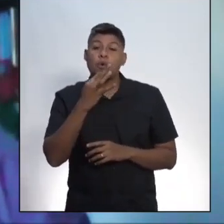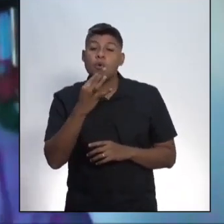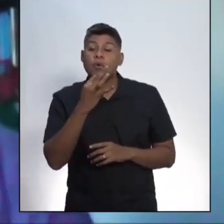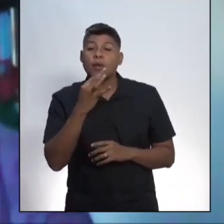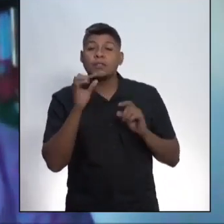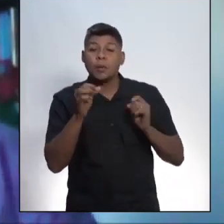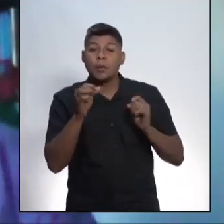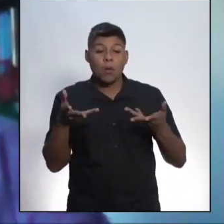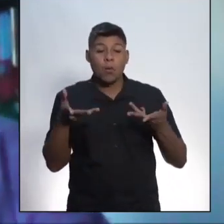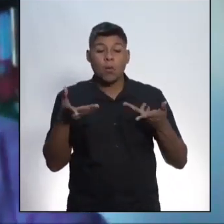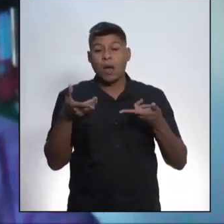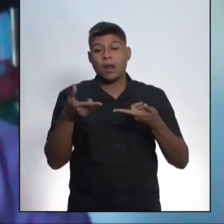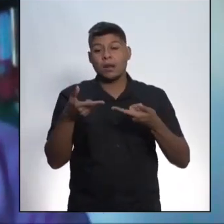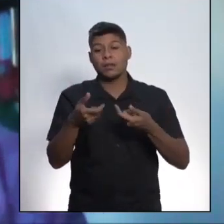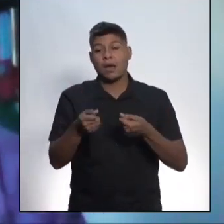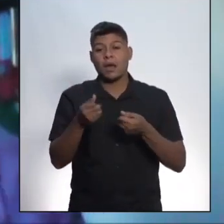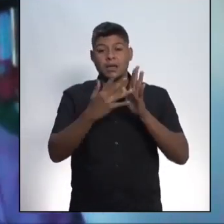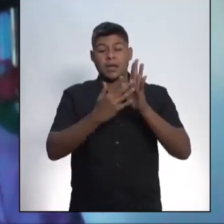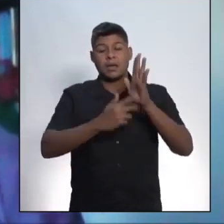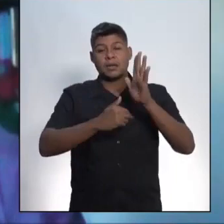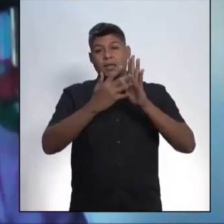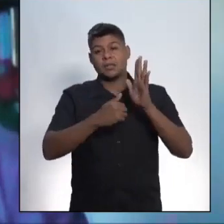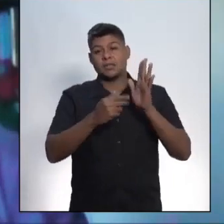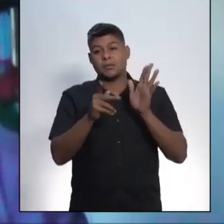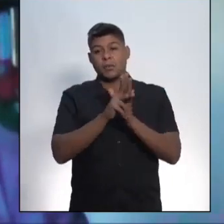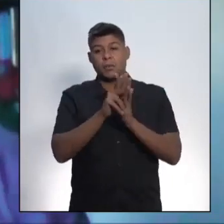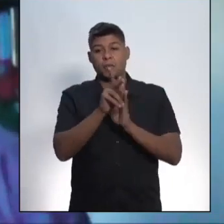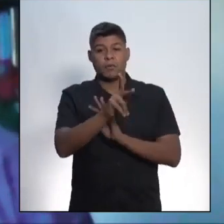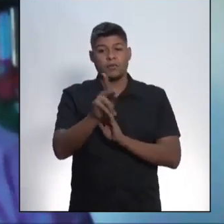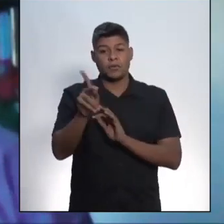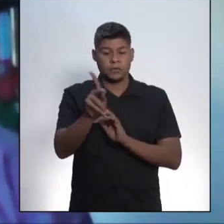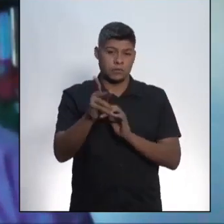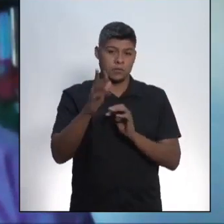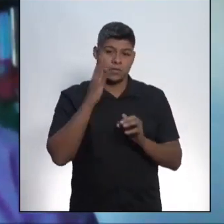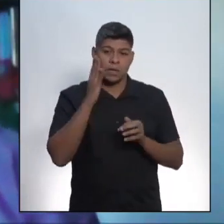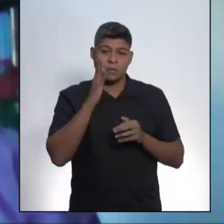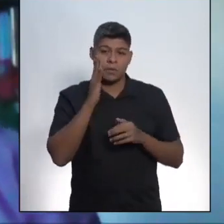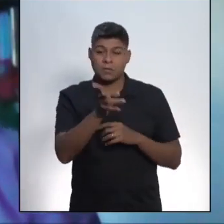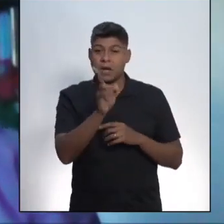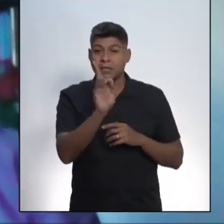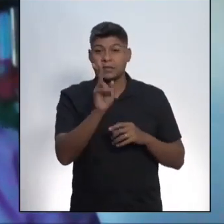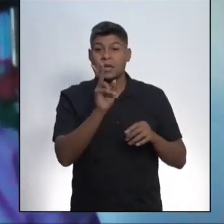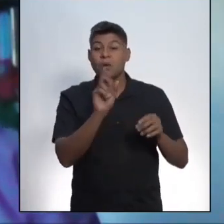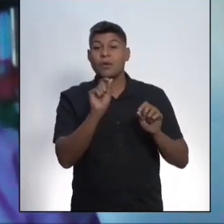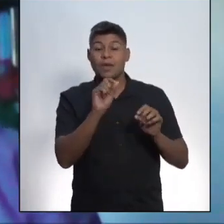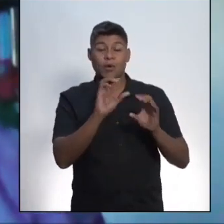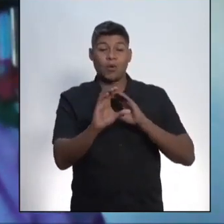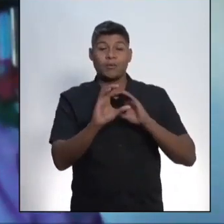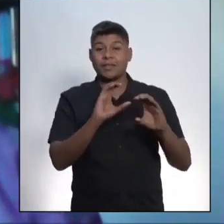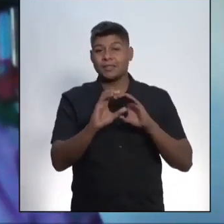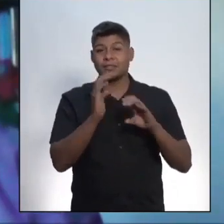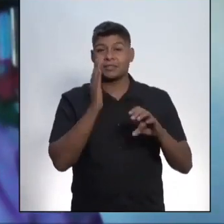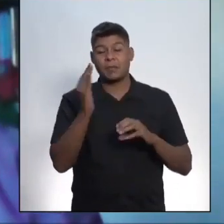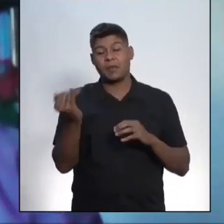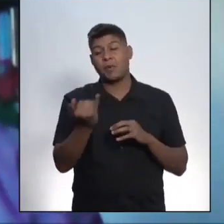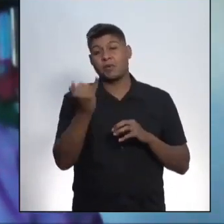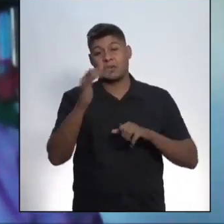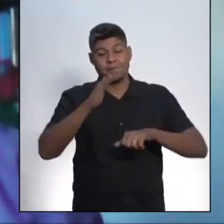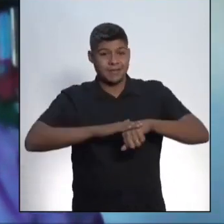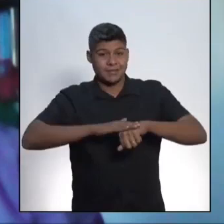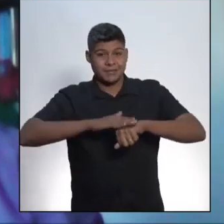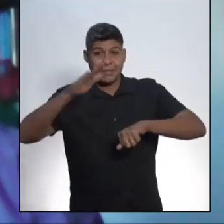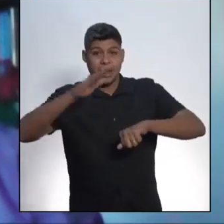as qualidades e as características de cada professor. Então, manter essa comunicação é uma coisa muito importante,